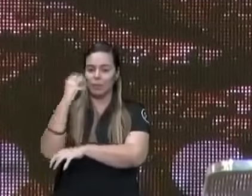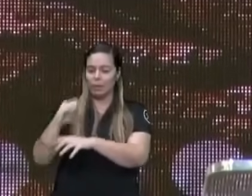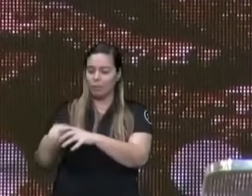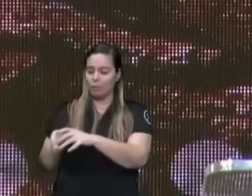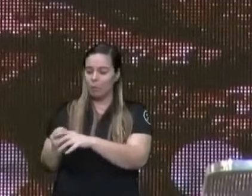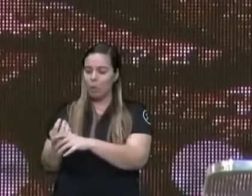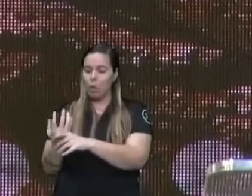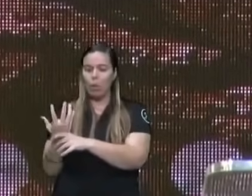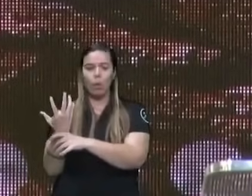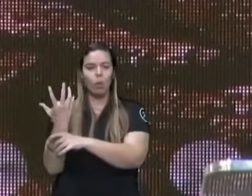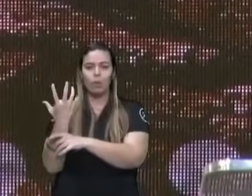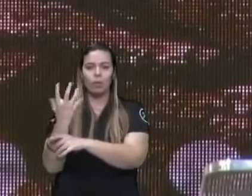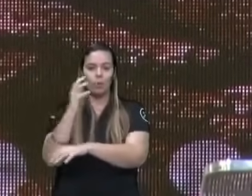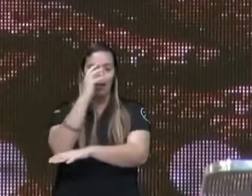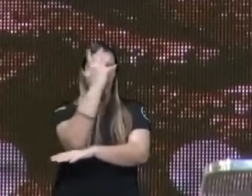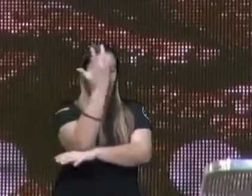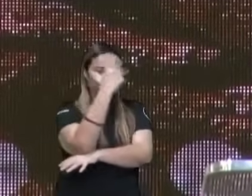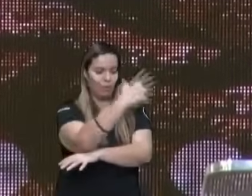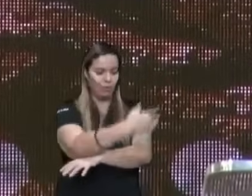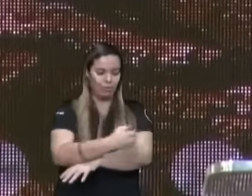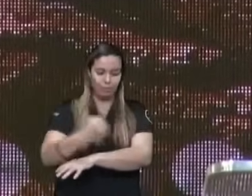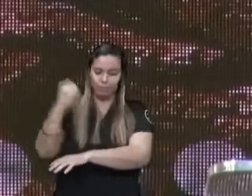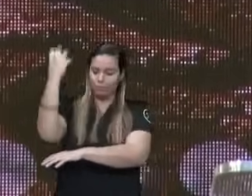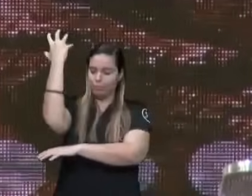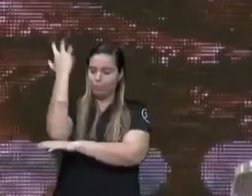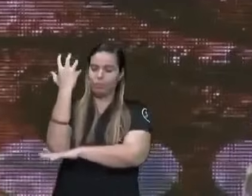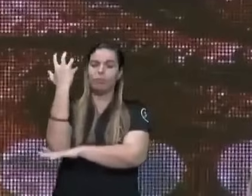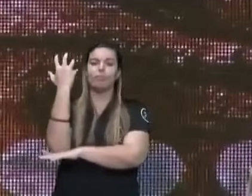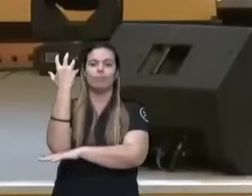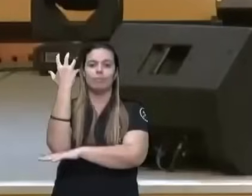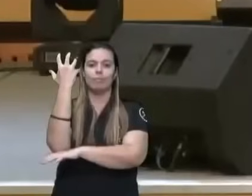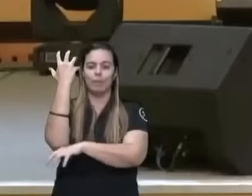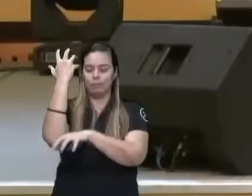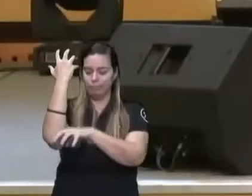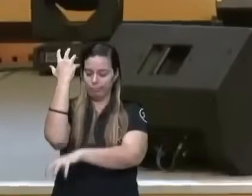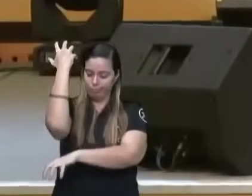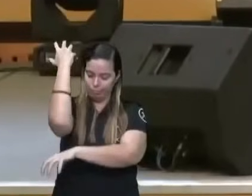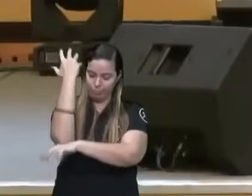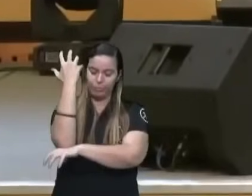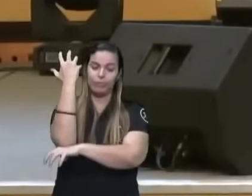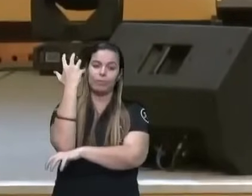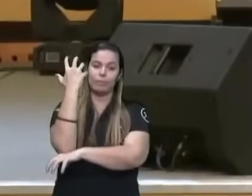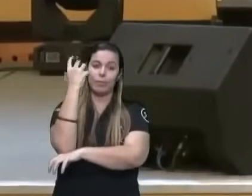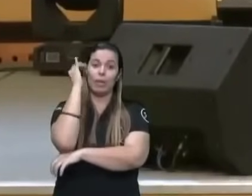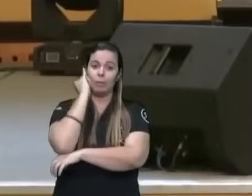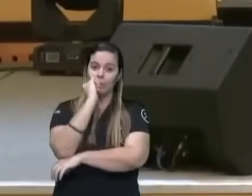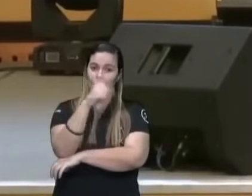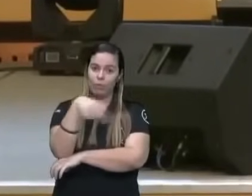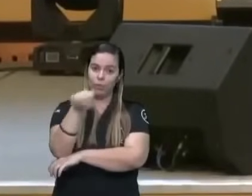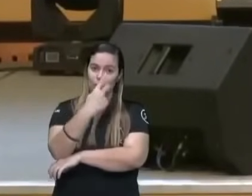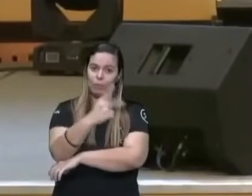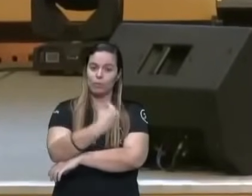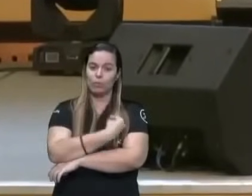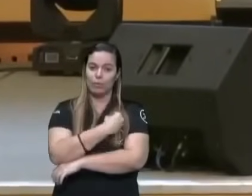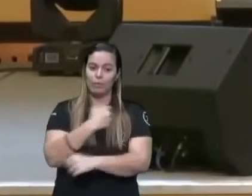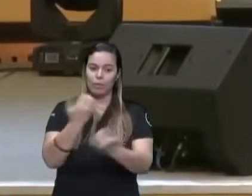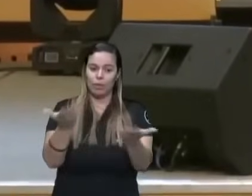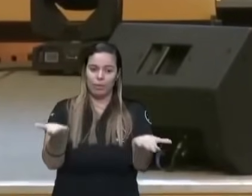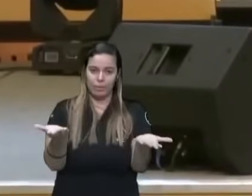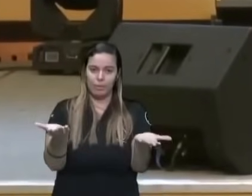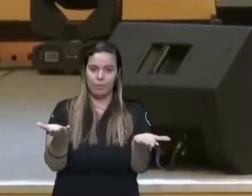de águas. É árvore que é plantada. É profético para você. Recebe aí se você